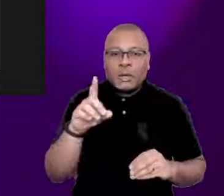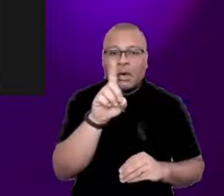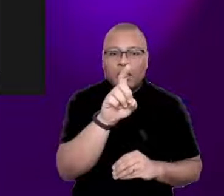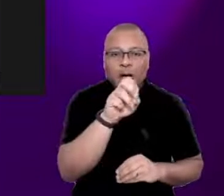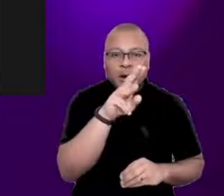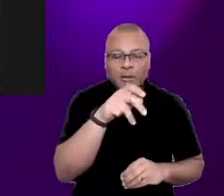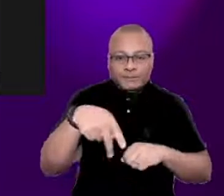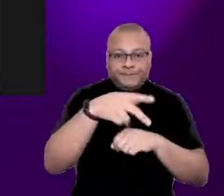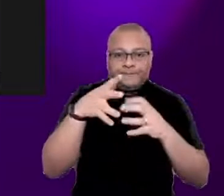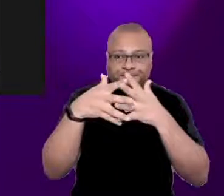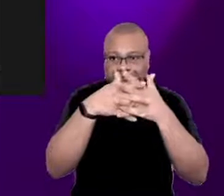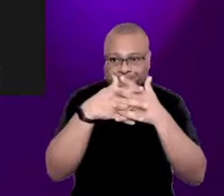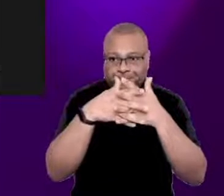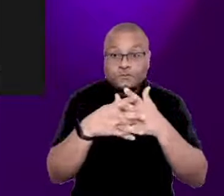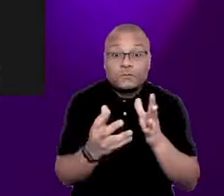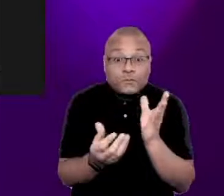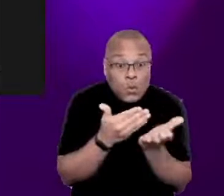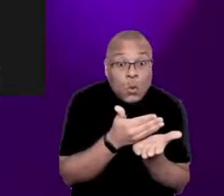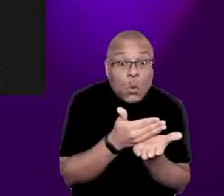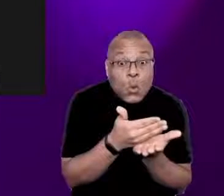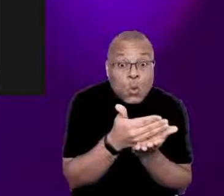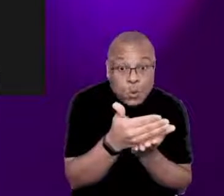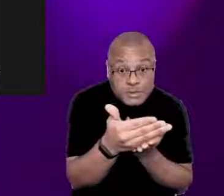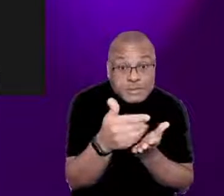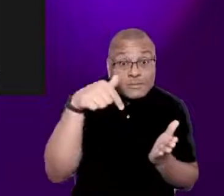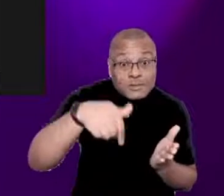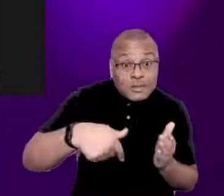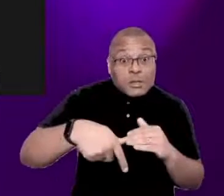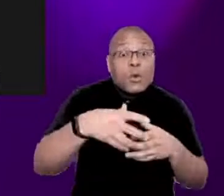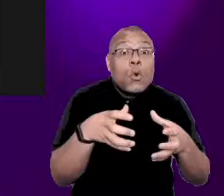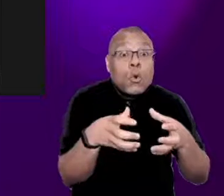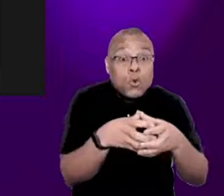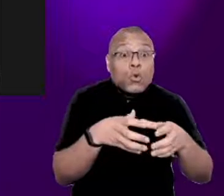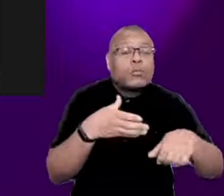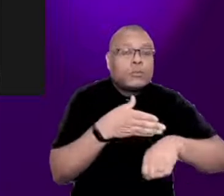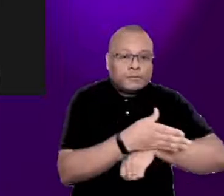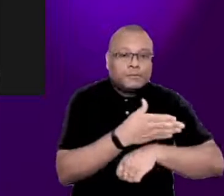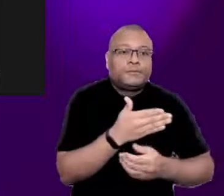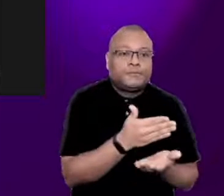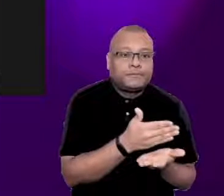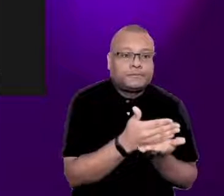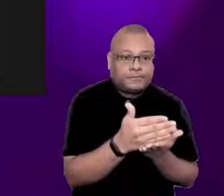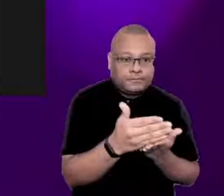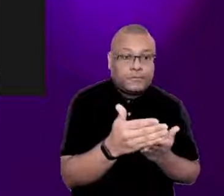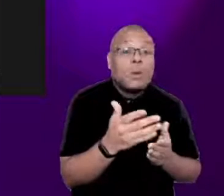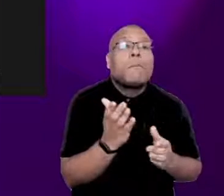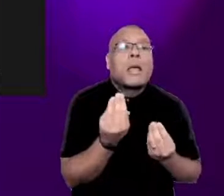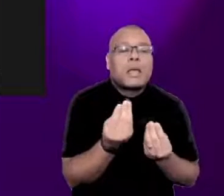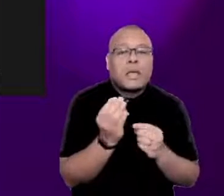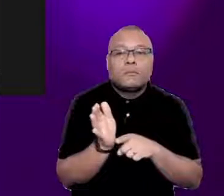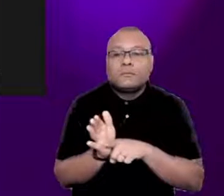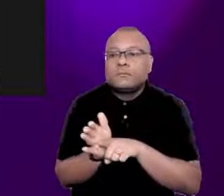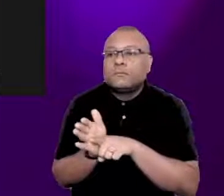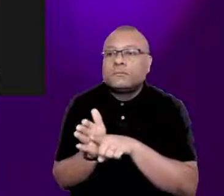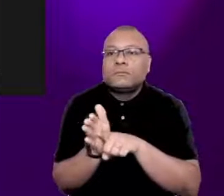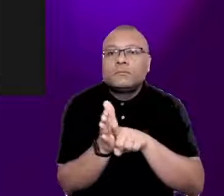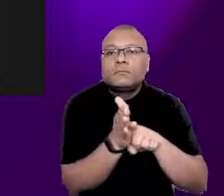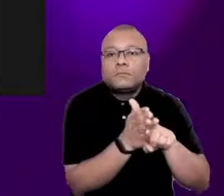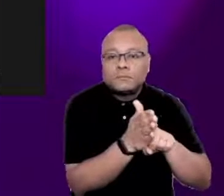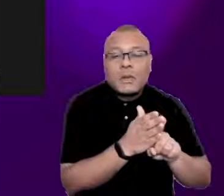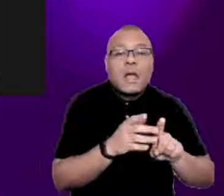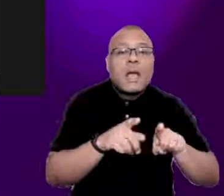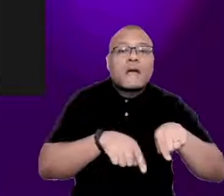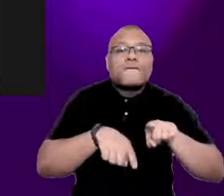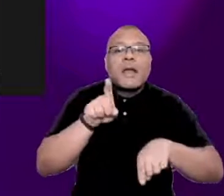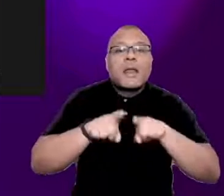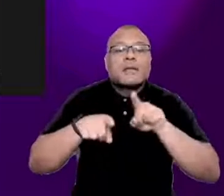nos Estados Unidos, nós entramos, então, passamos a fazer parte da iniciativa internacional da colaborativa de variação em saúde